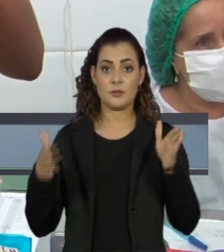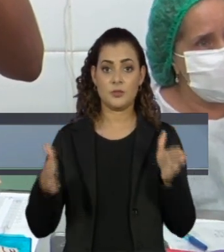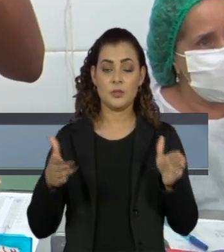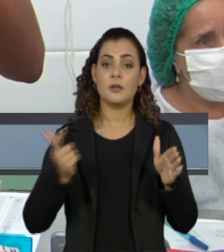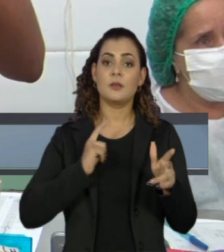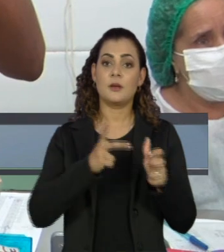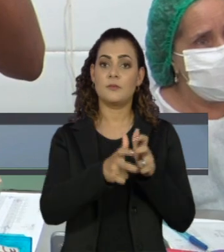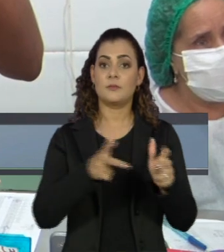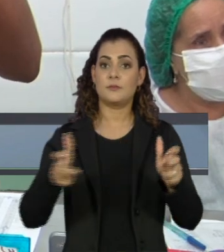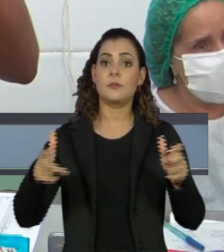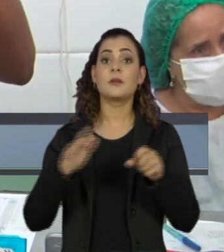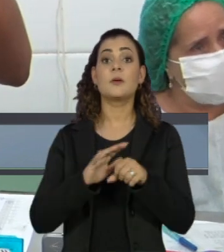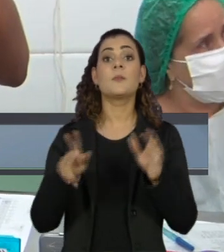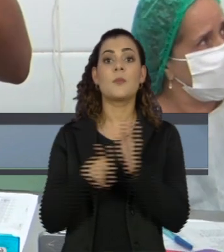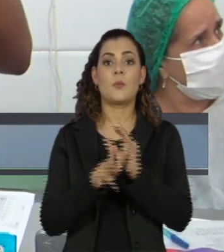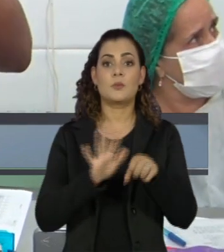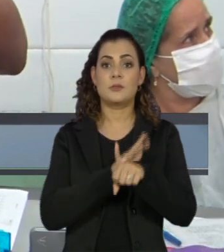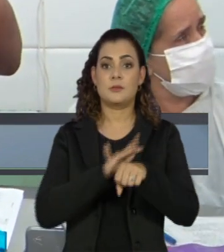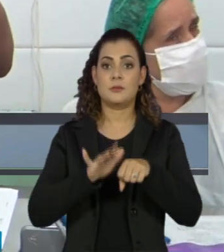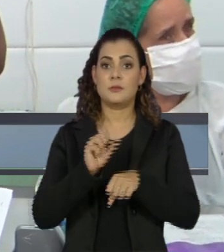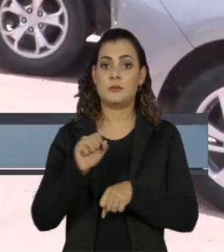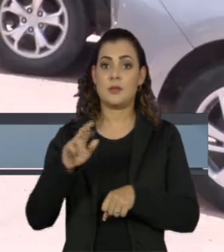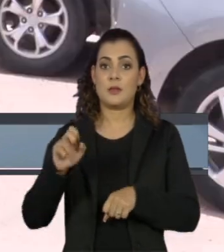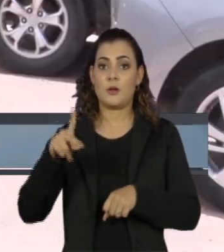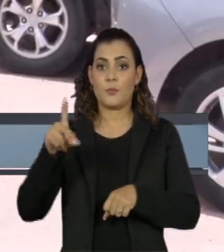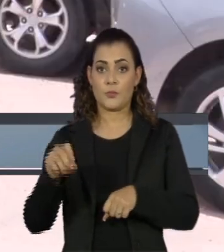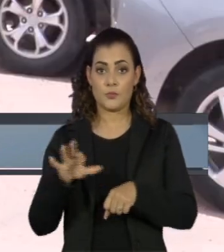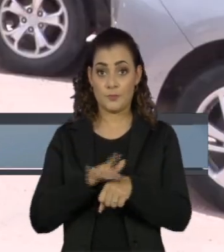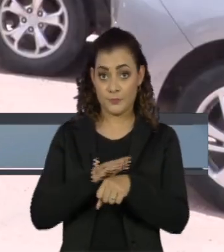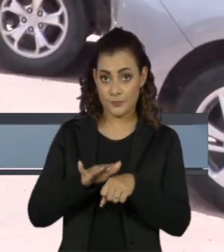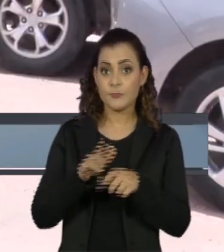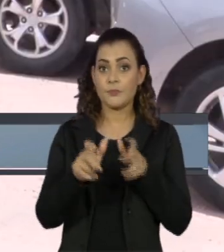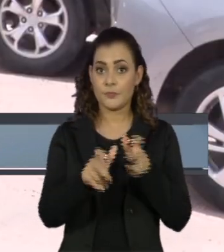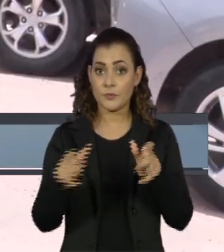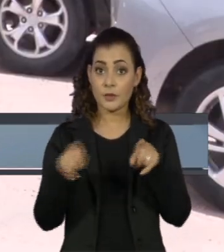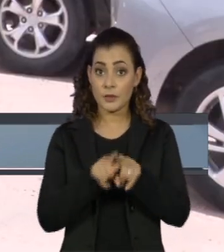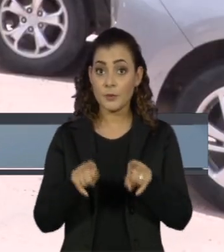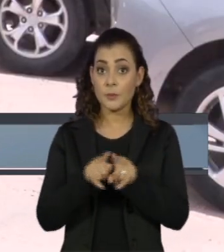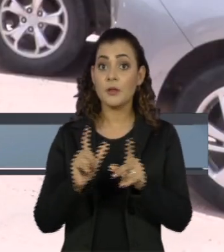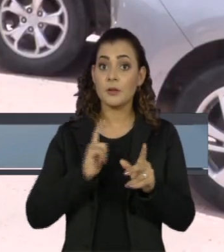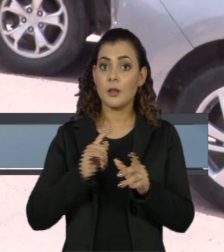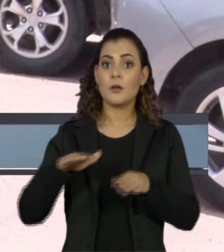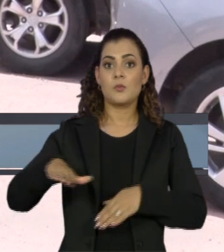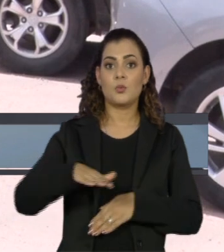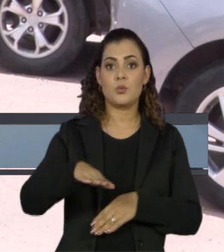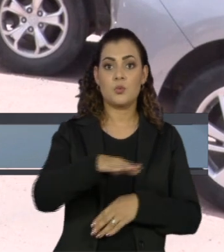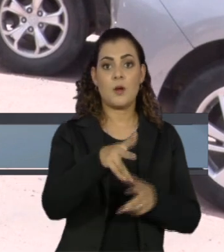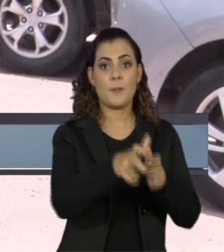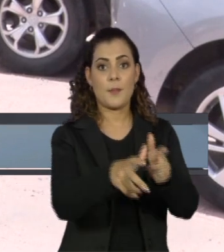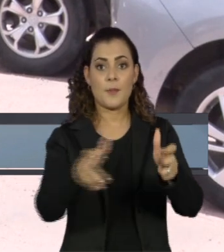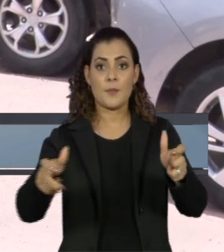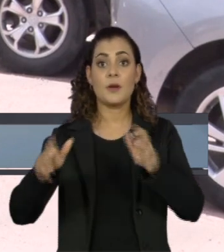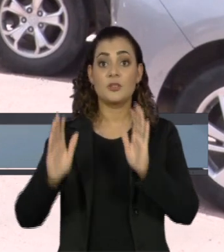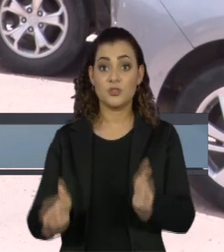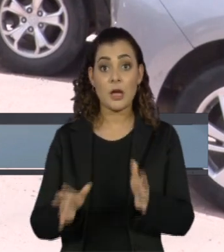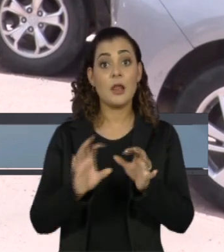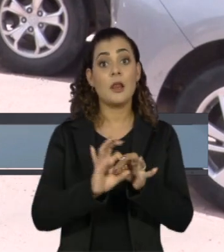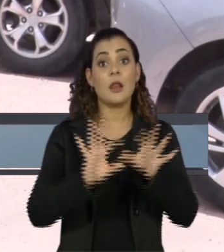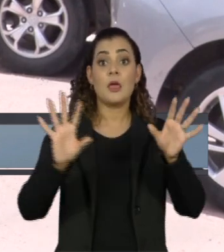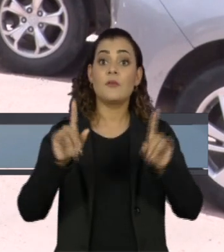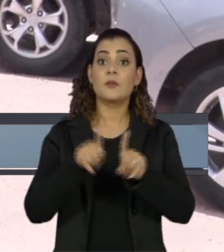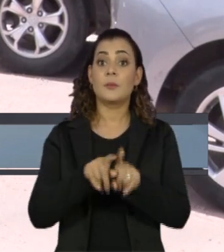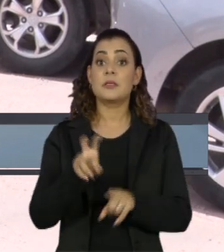disponibiliza doses da vacina contra o sarampo a tríplice viral apesar da ação composto o volante ambas as vacinas estão disponíveis